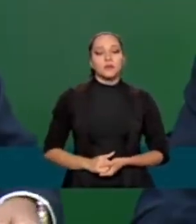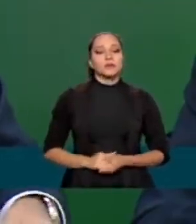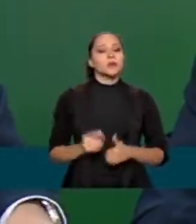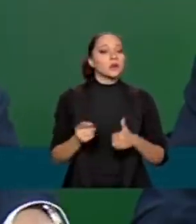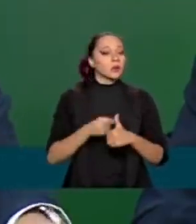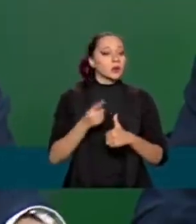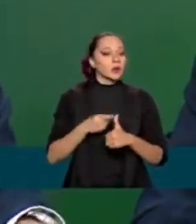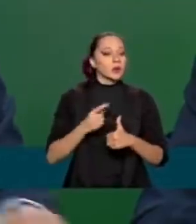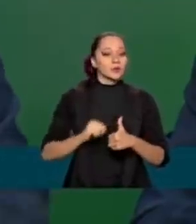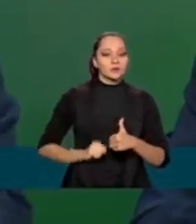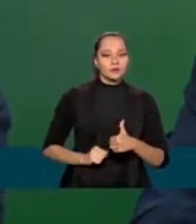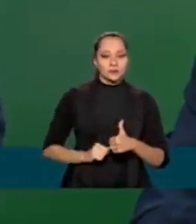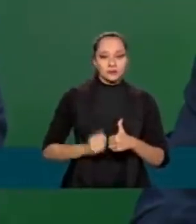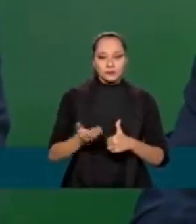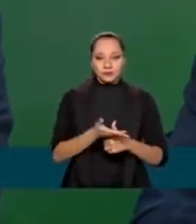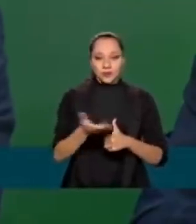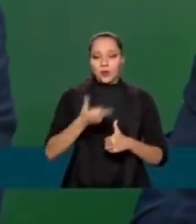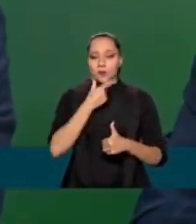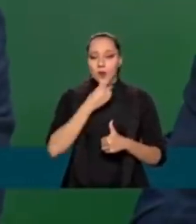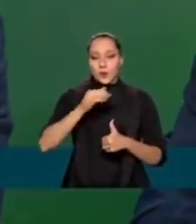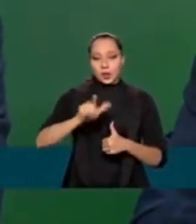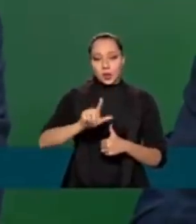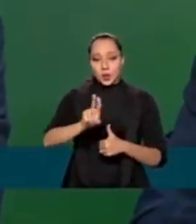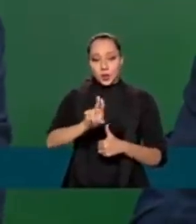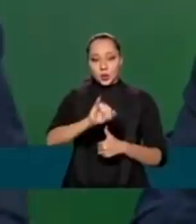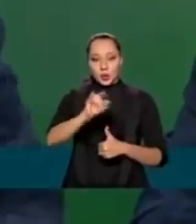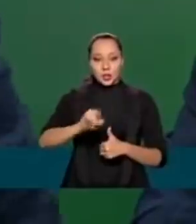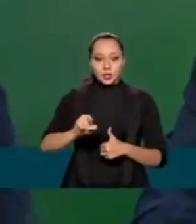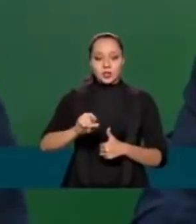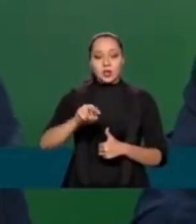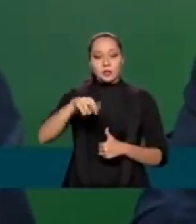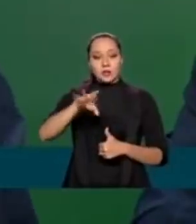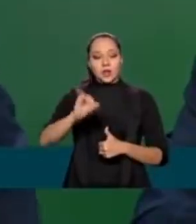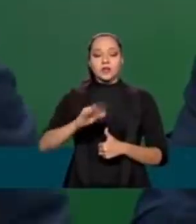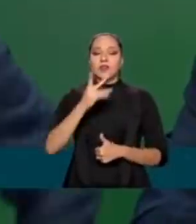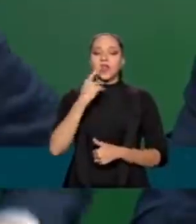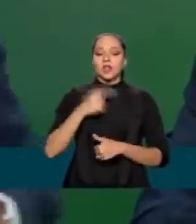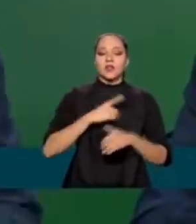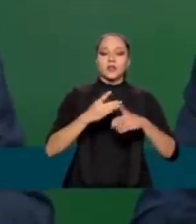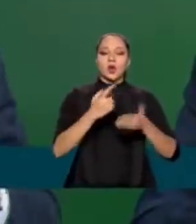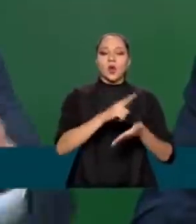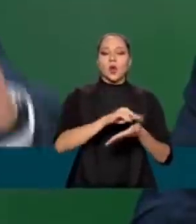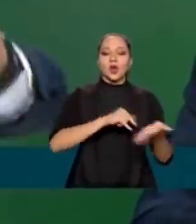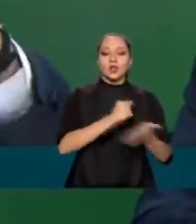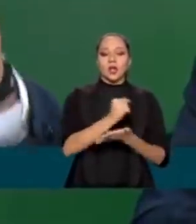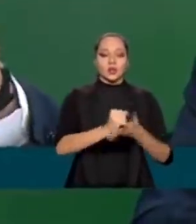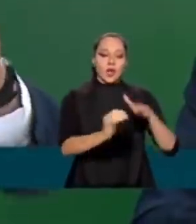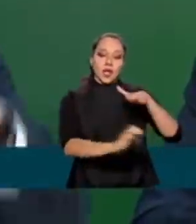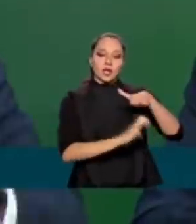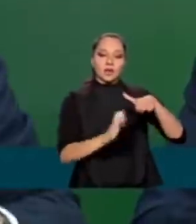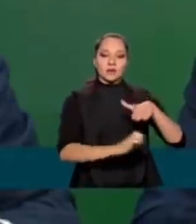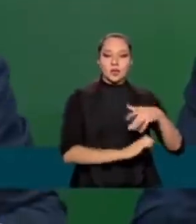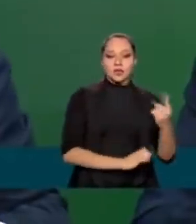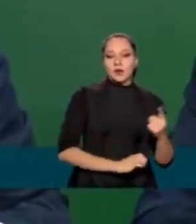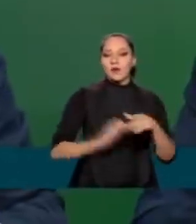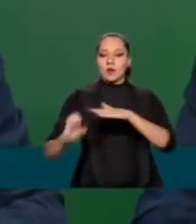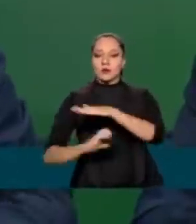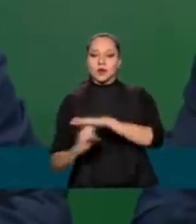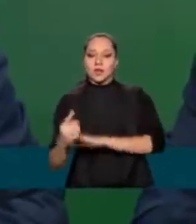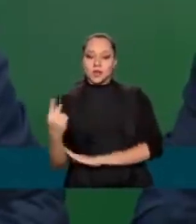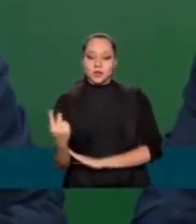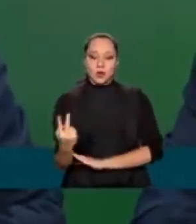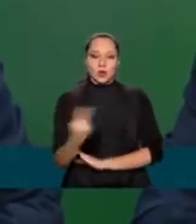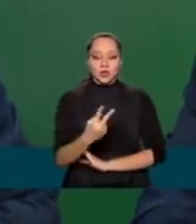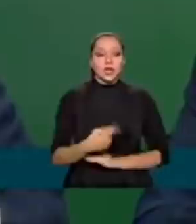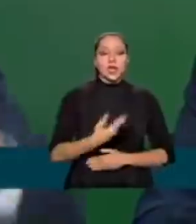Primeiro, o senhor Luiz Miranda diz que havia um contrato entre a empresa A e a empresa B,